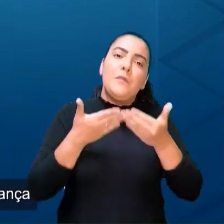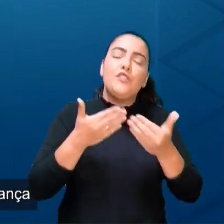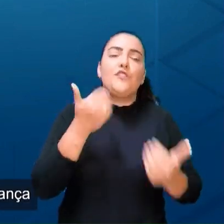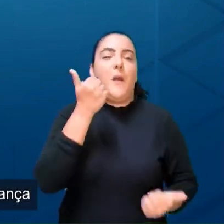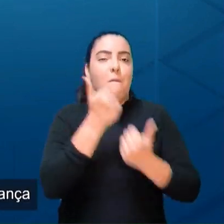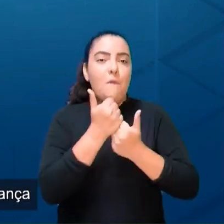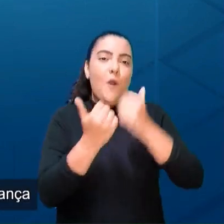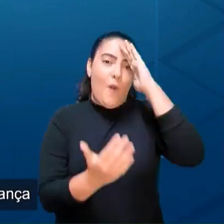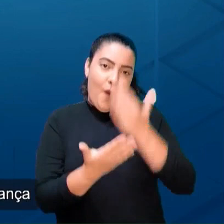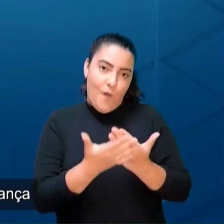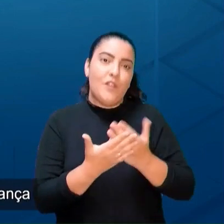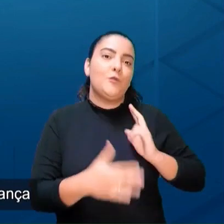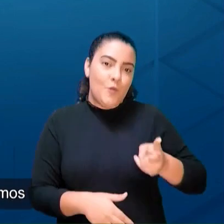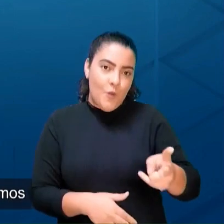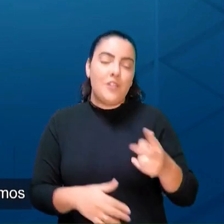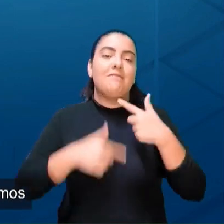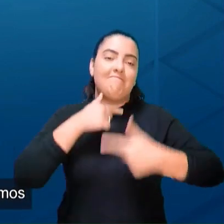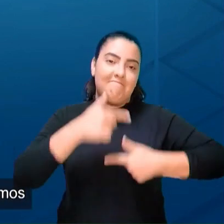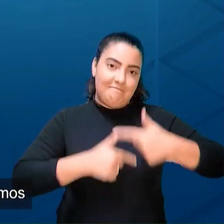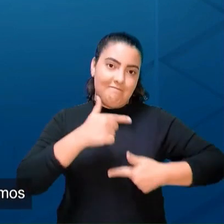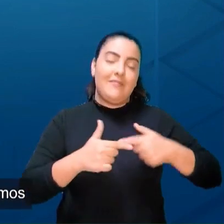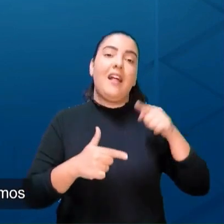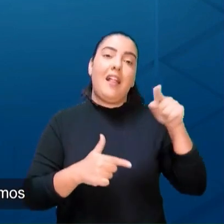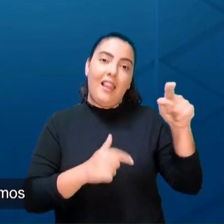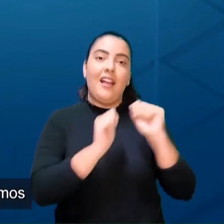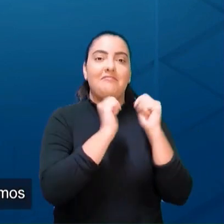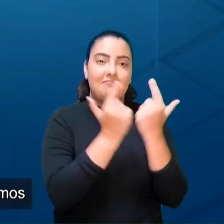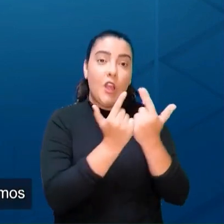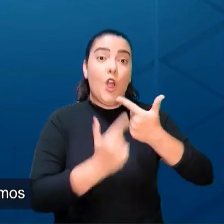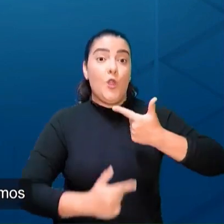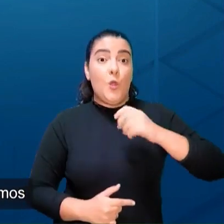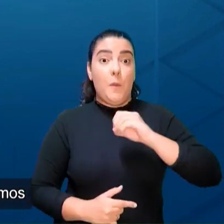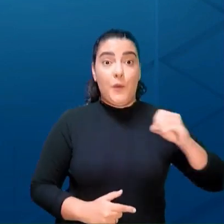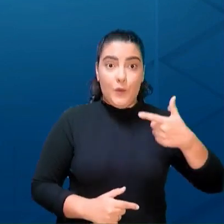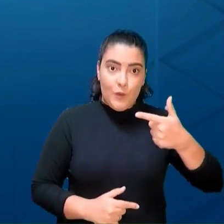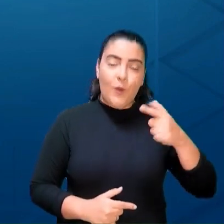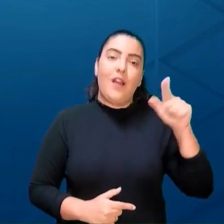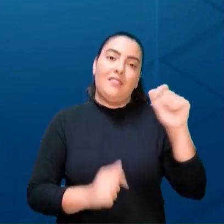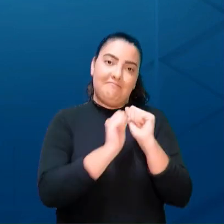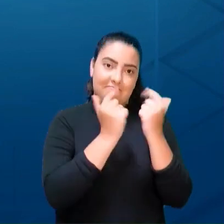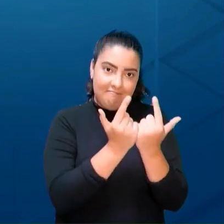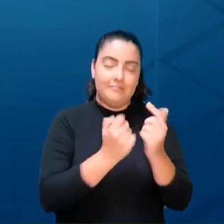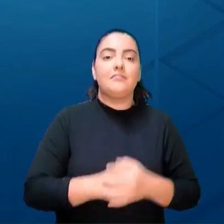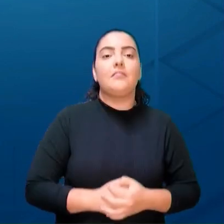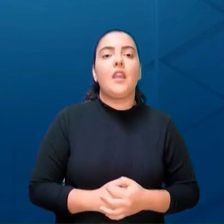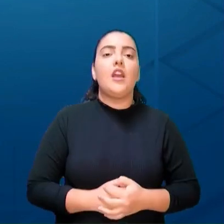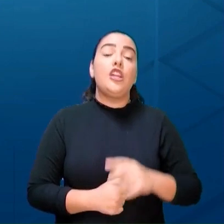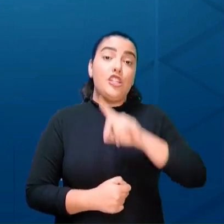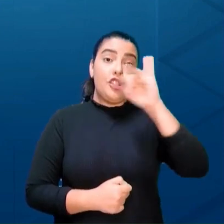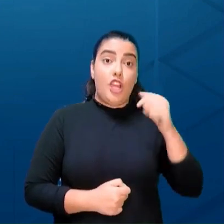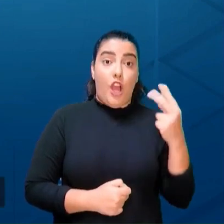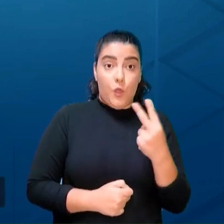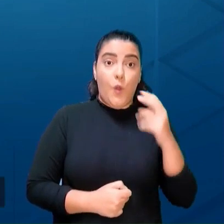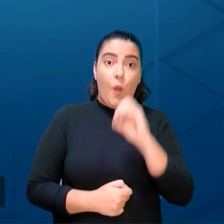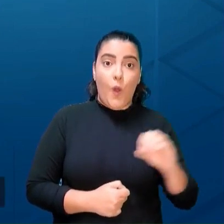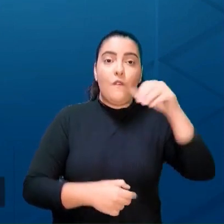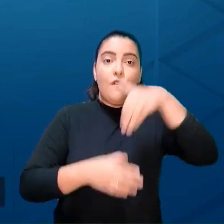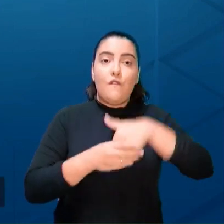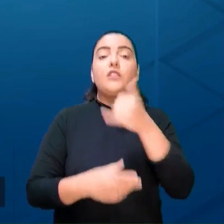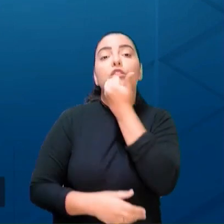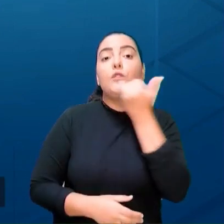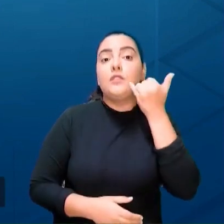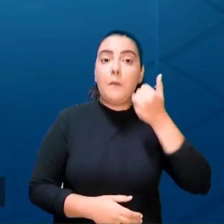novamente pedir seu apoio e voto de confiança para darmos continuidade ao trabalho que iniciamos em 2002 no Parlamento Cearense. No